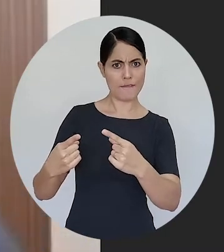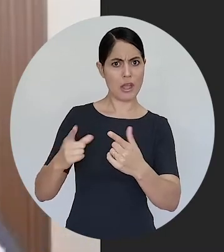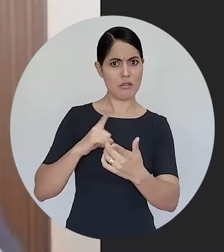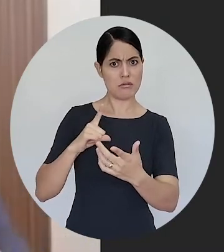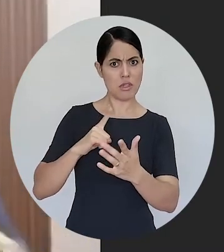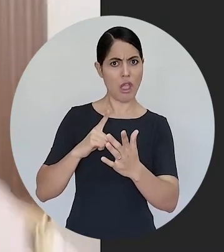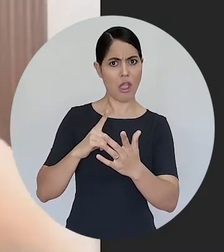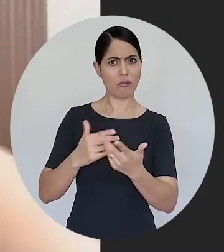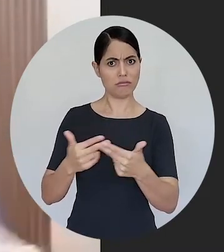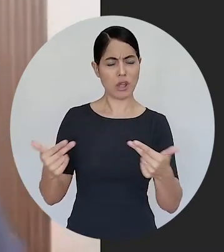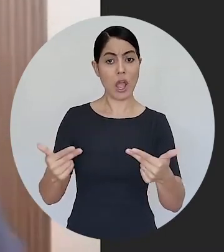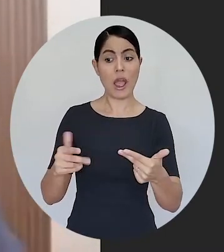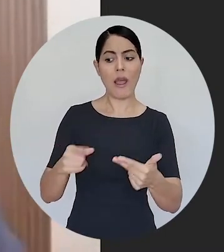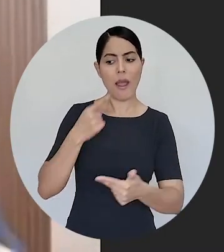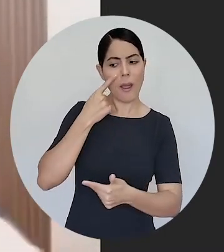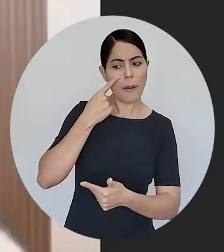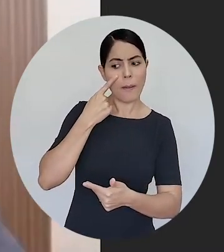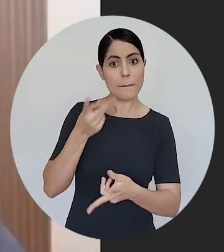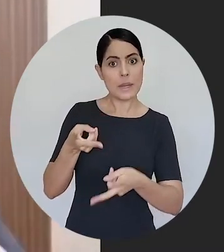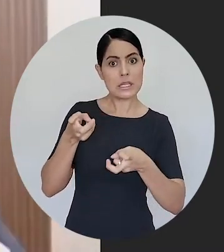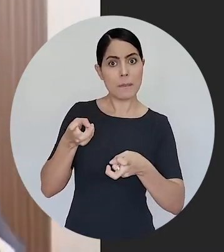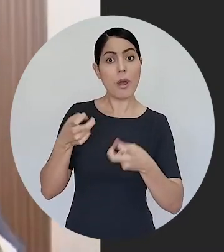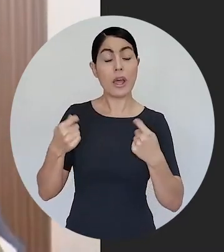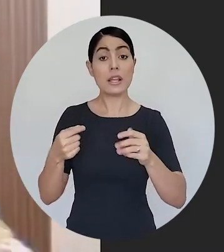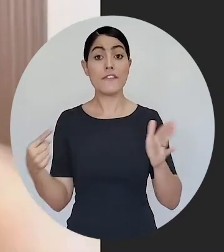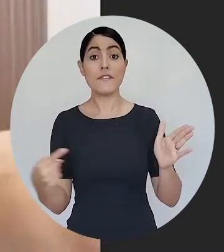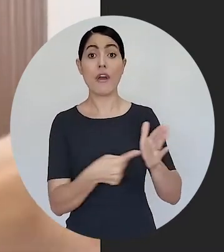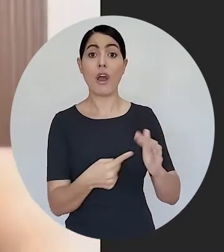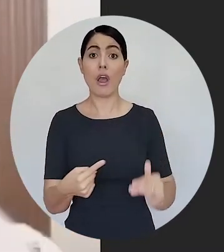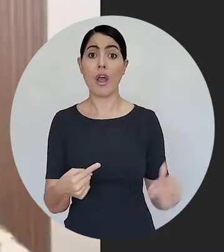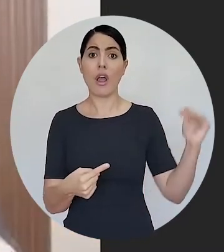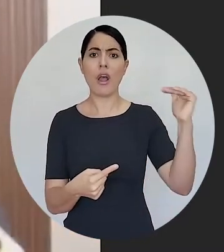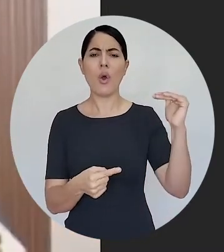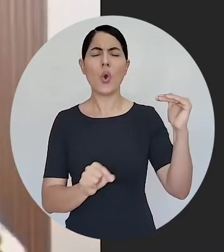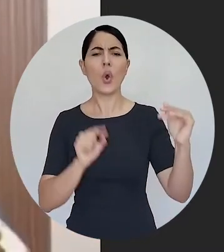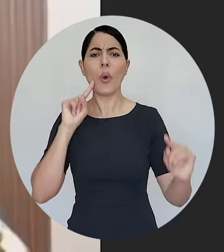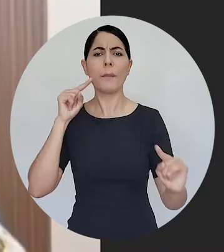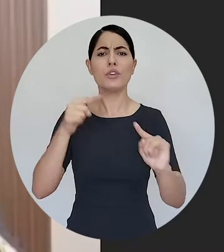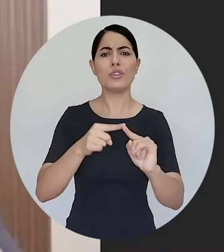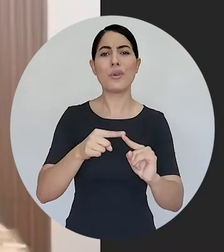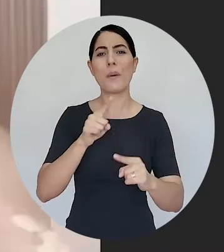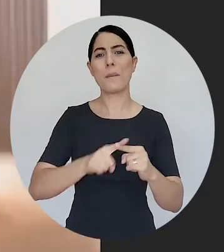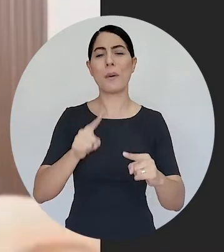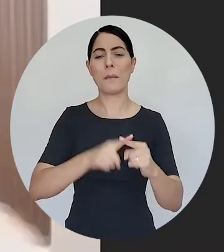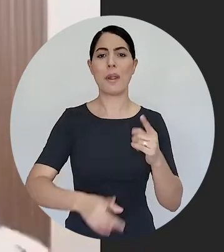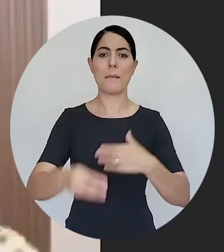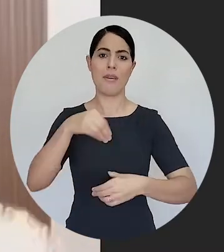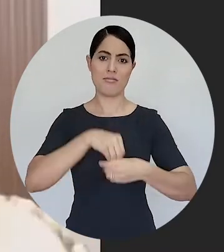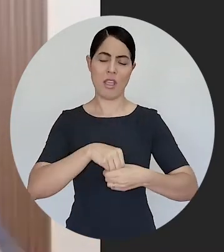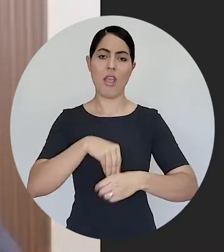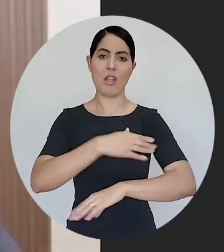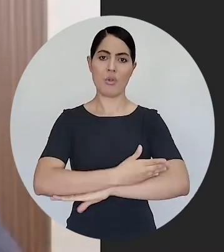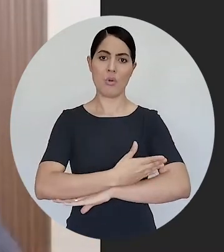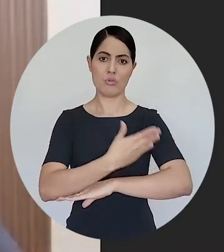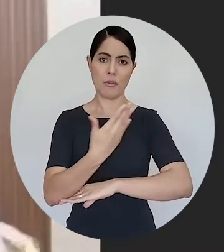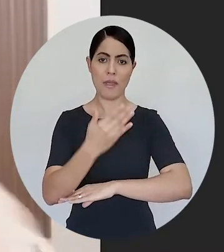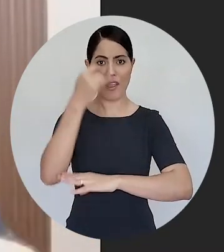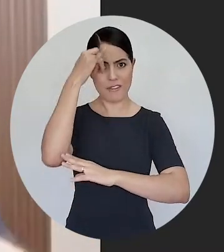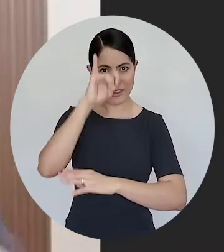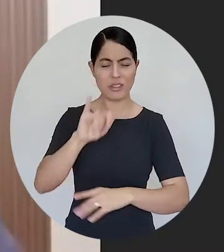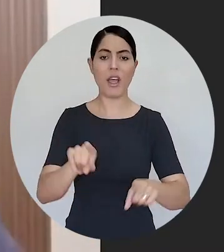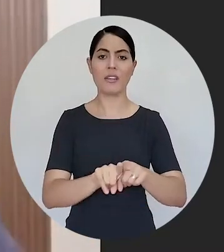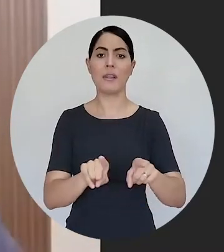ser, preferencialmente, até para evitar problemas internos do